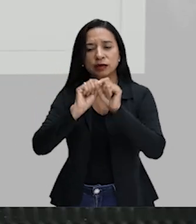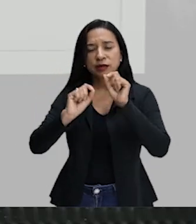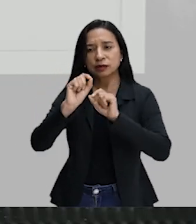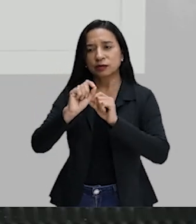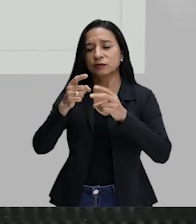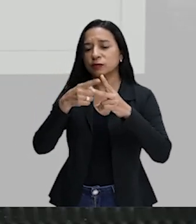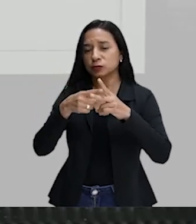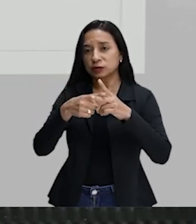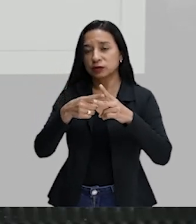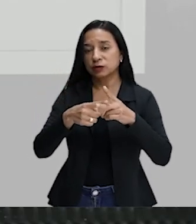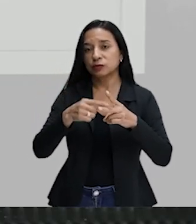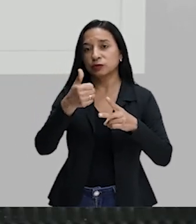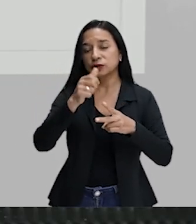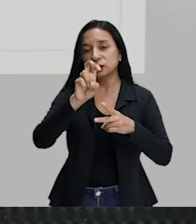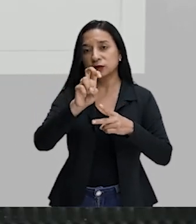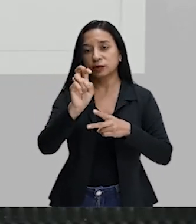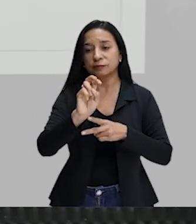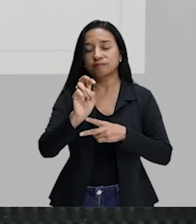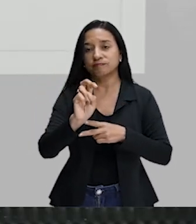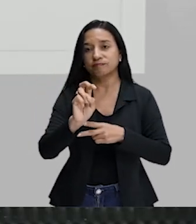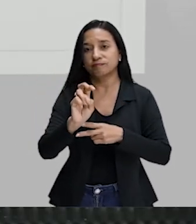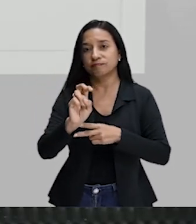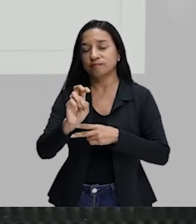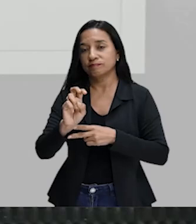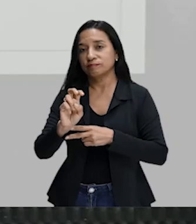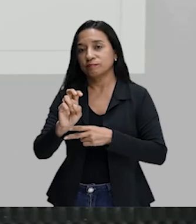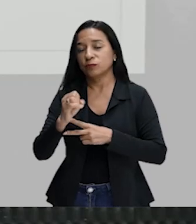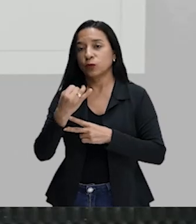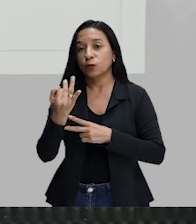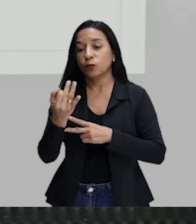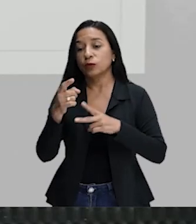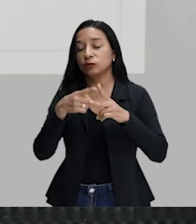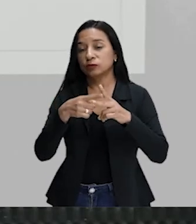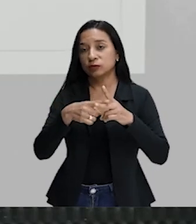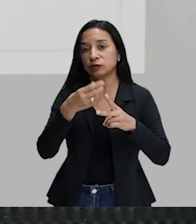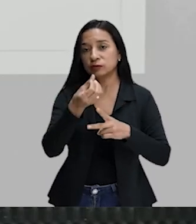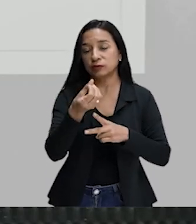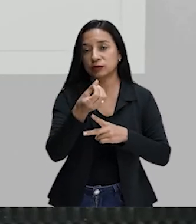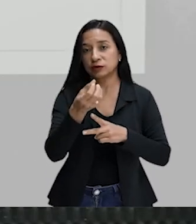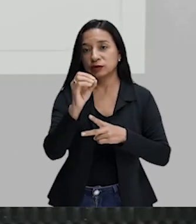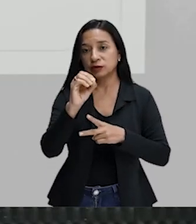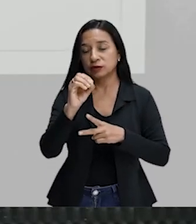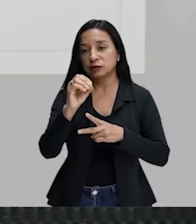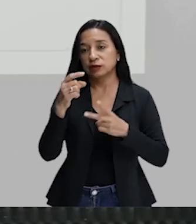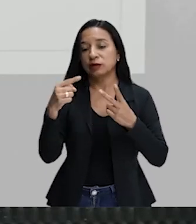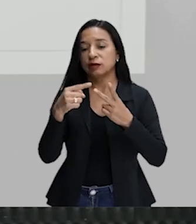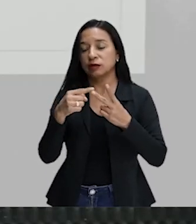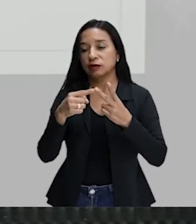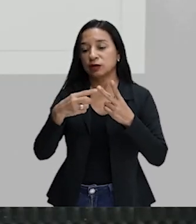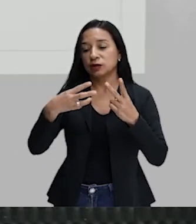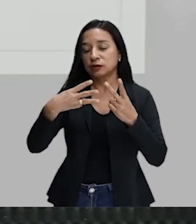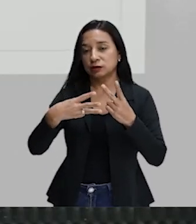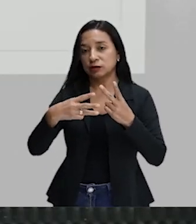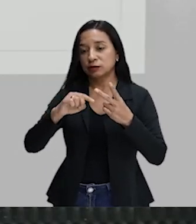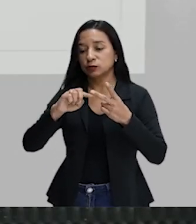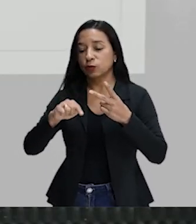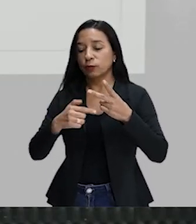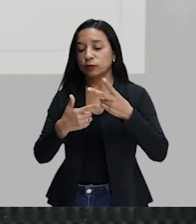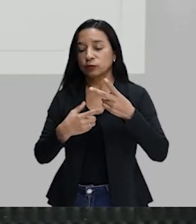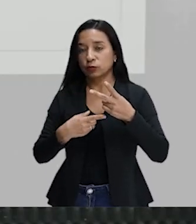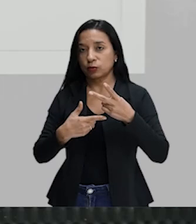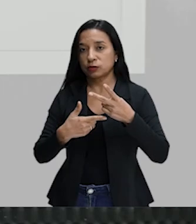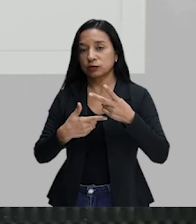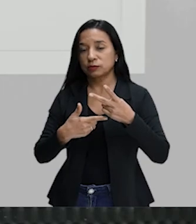15 graus vai ser... Quanto é o seno de 60? O seno de 60 é raiz de 3 sobre 2. Ó. Isso aqui a gente tem que conhecer, né, galera?